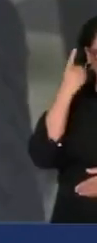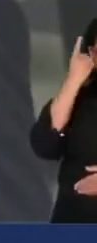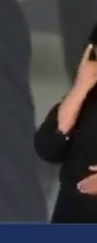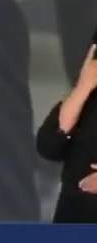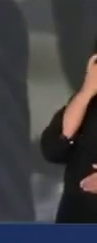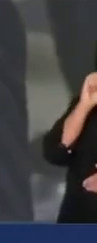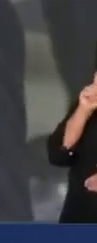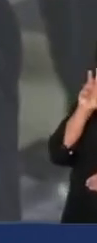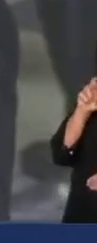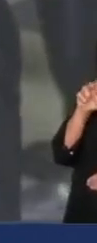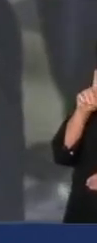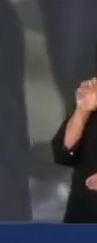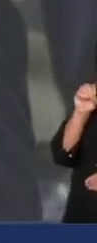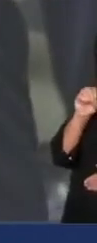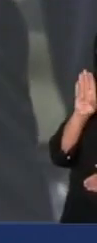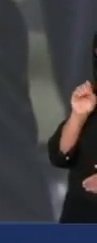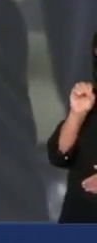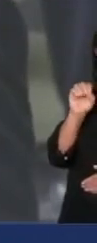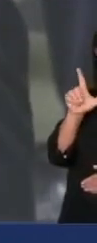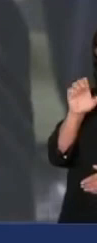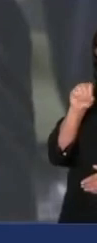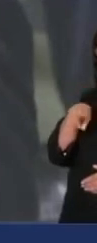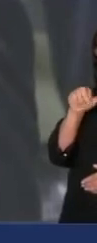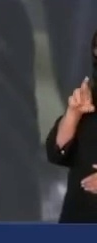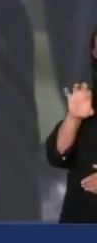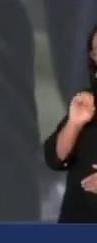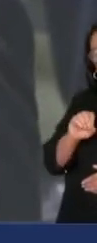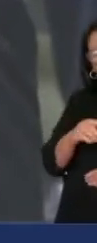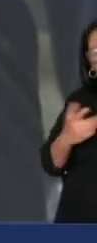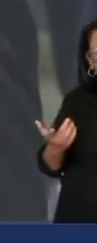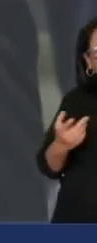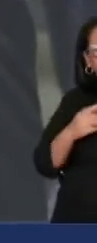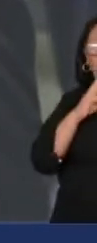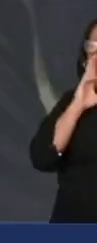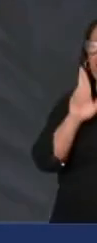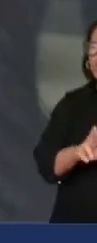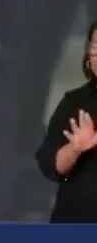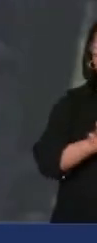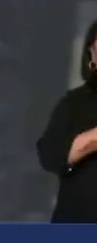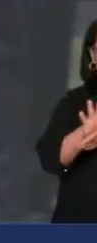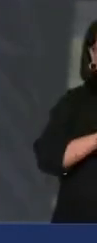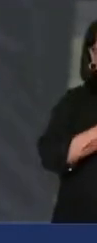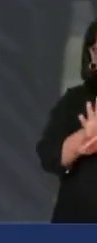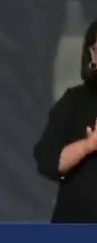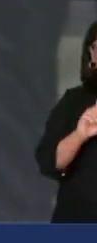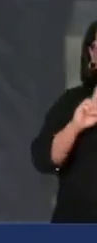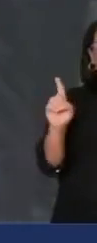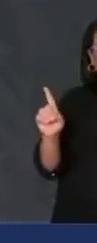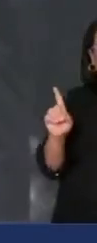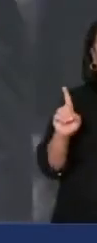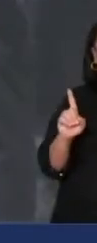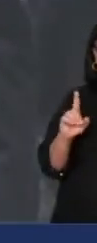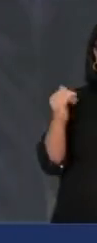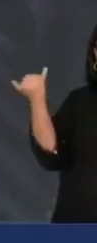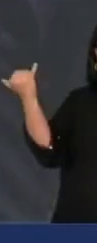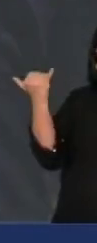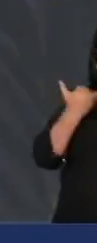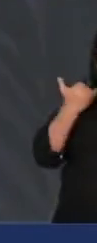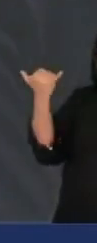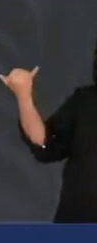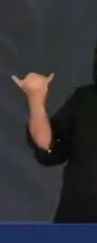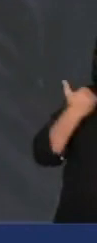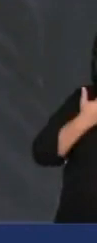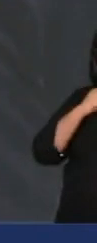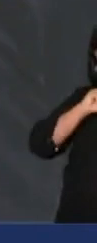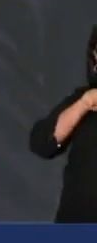então presidente disse que não tinha resposta naquele momento, mas queria então buscar informações.